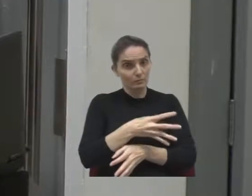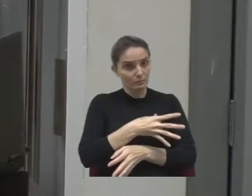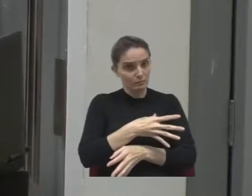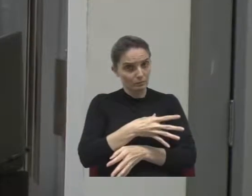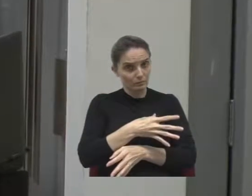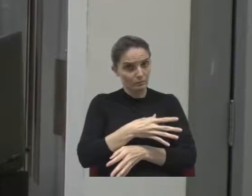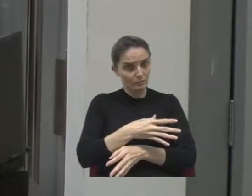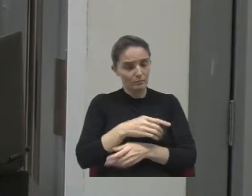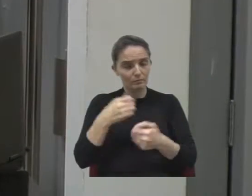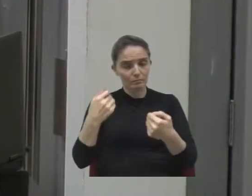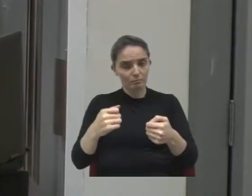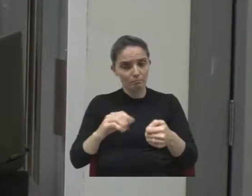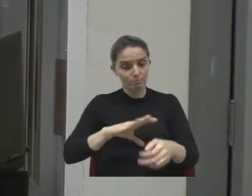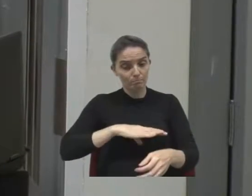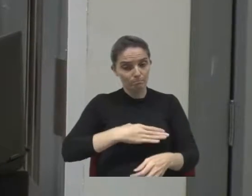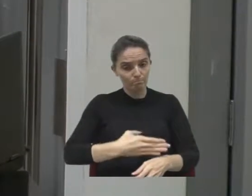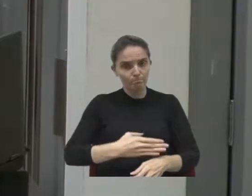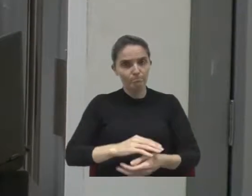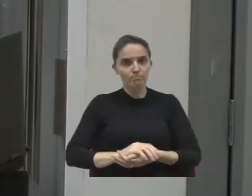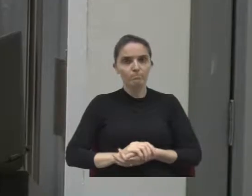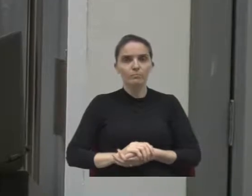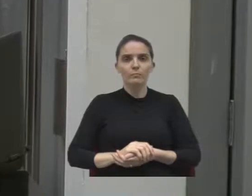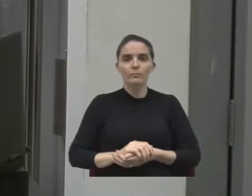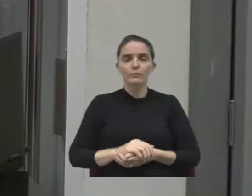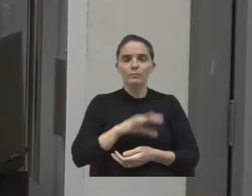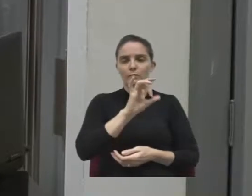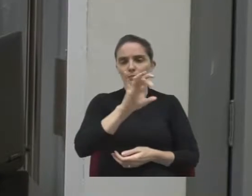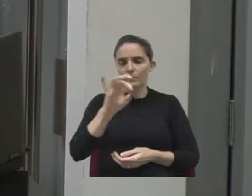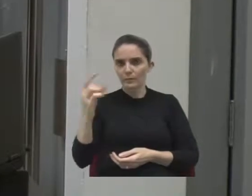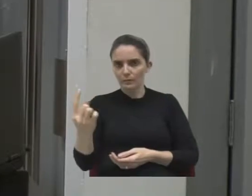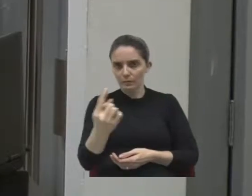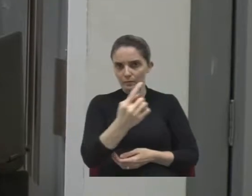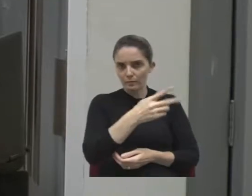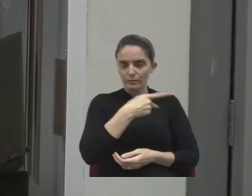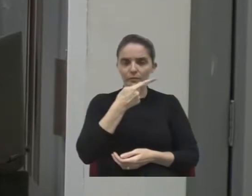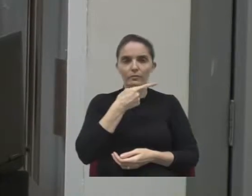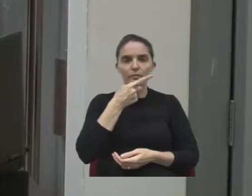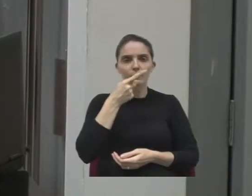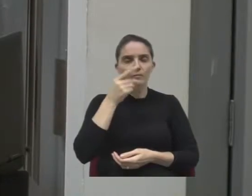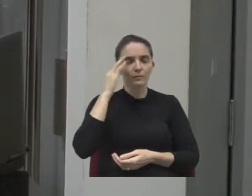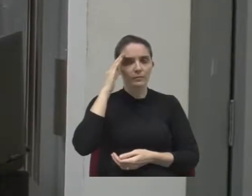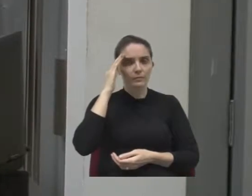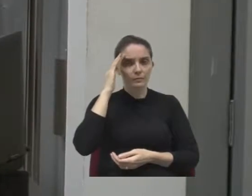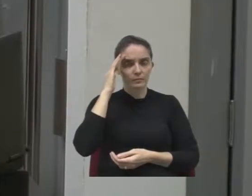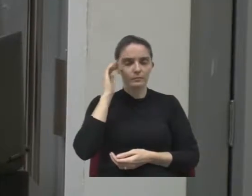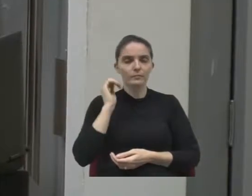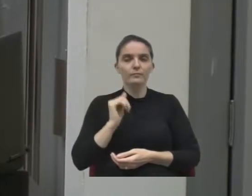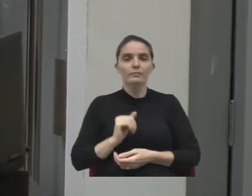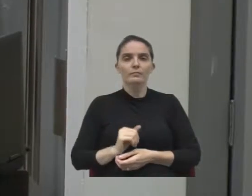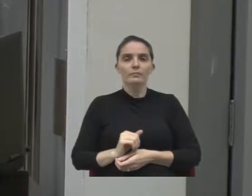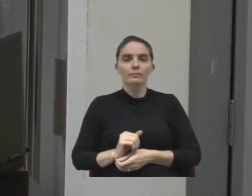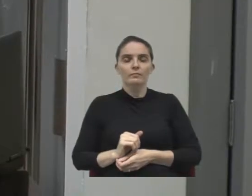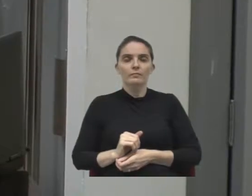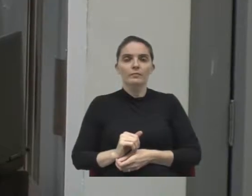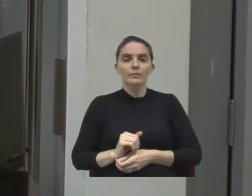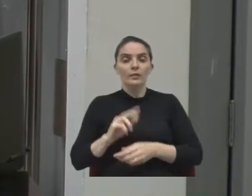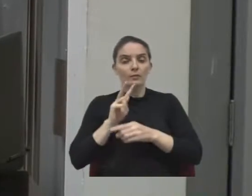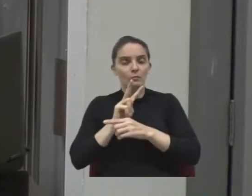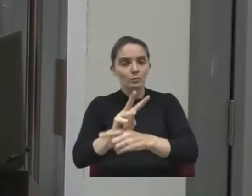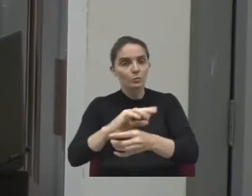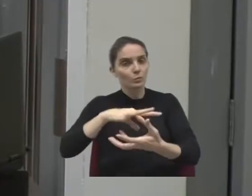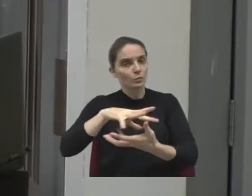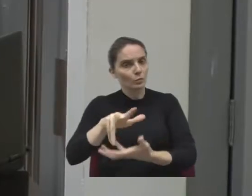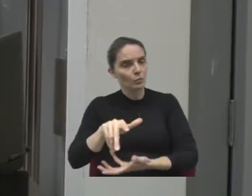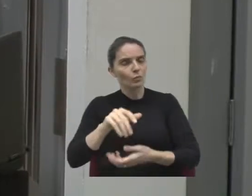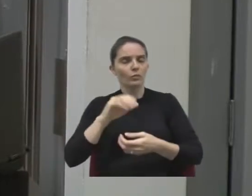desafios. Né? Assim como cada um aqui falou, a gente entende que essa questão de sustentabilidade, meio ambiente,